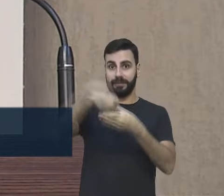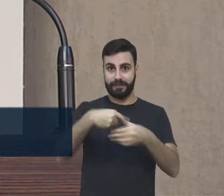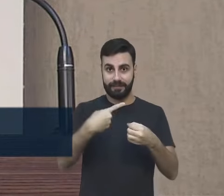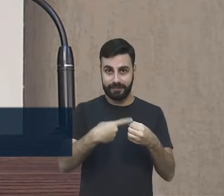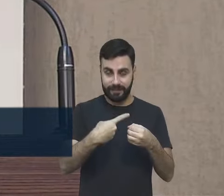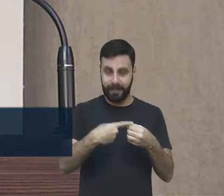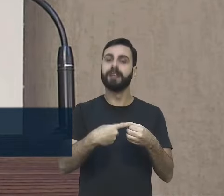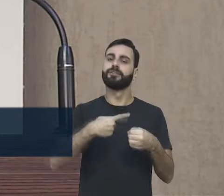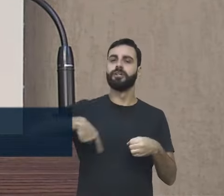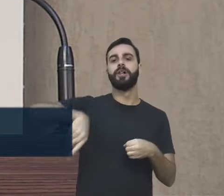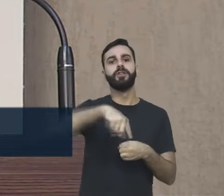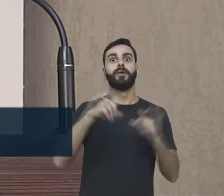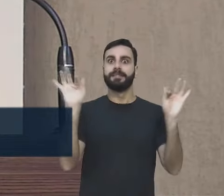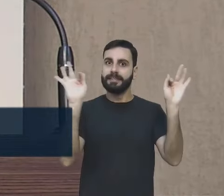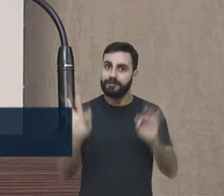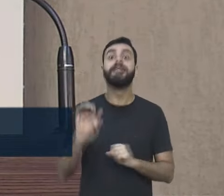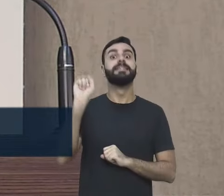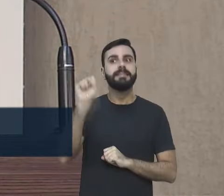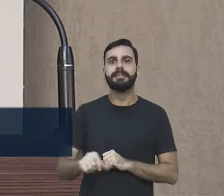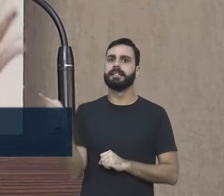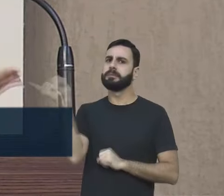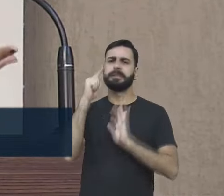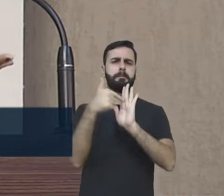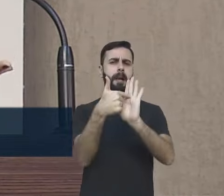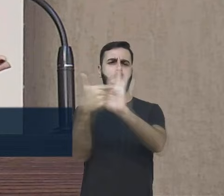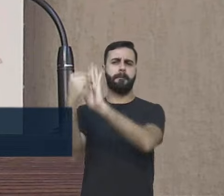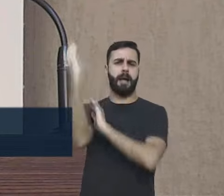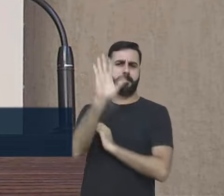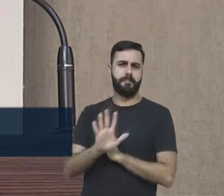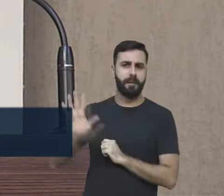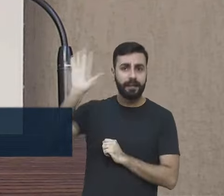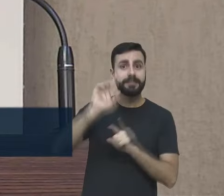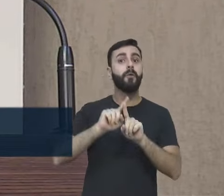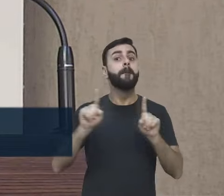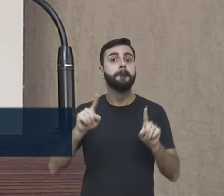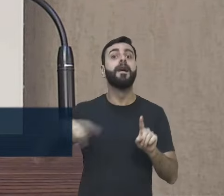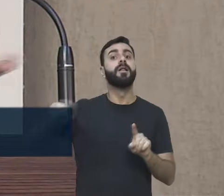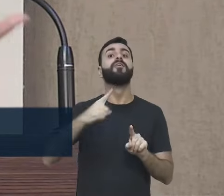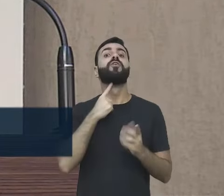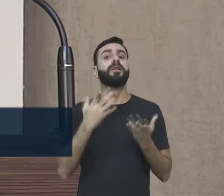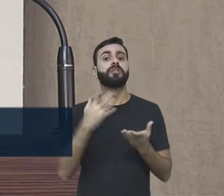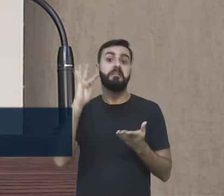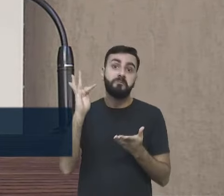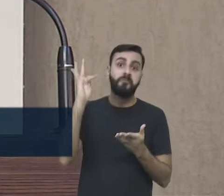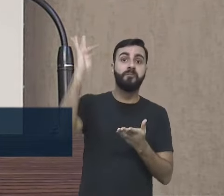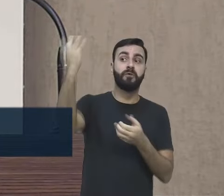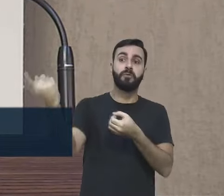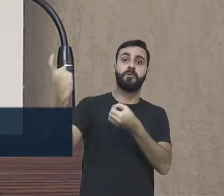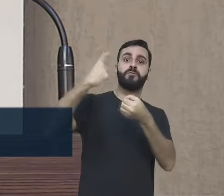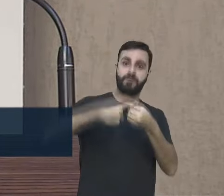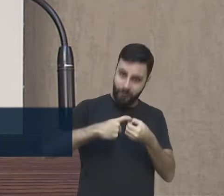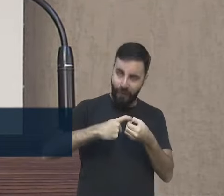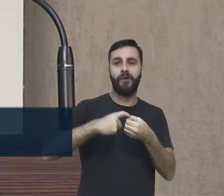para nós que a gente tá muito feliz de você tá ganhando o Brasil dessa maneira Mas que a gente quer também que um dia que você você possa